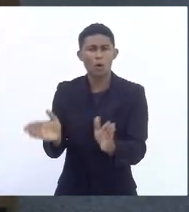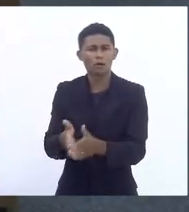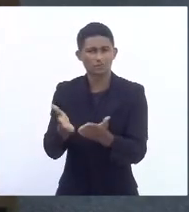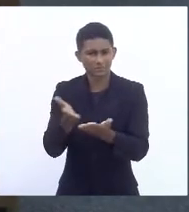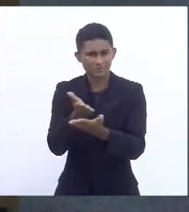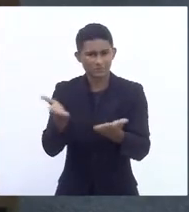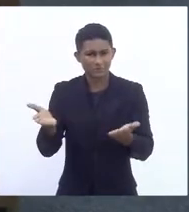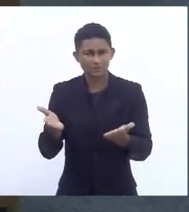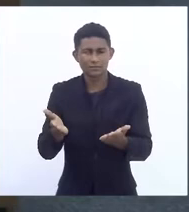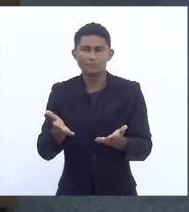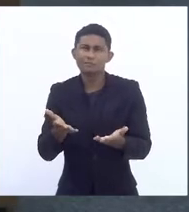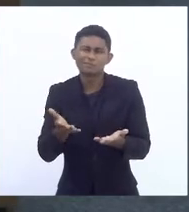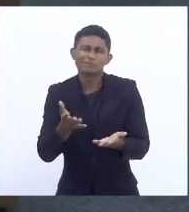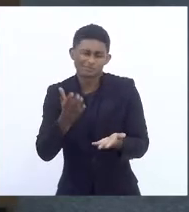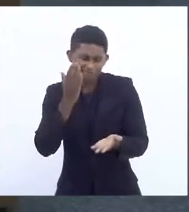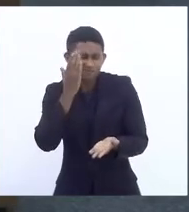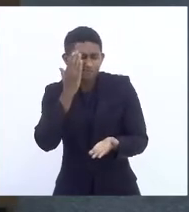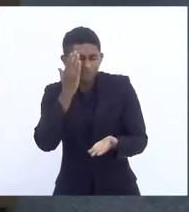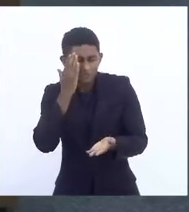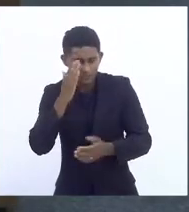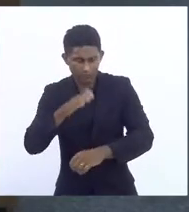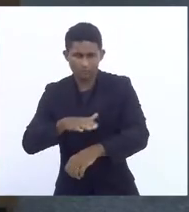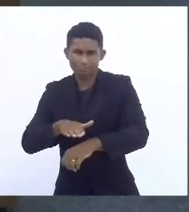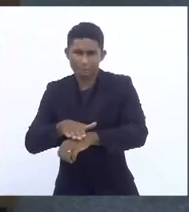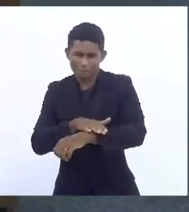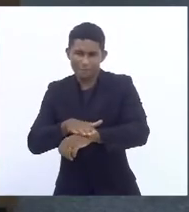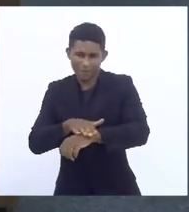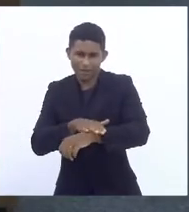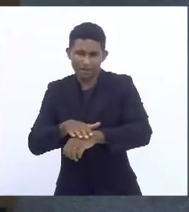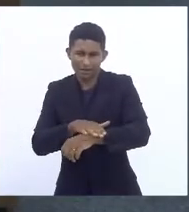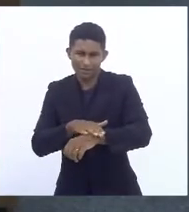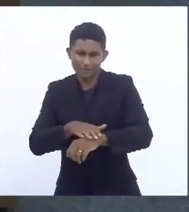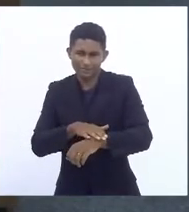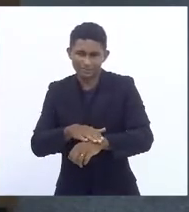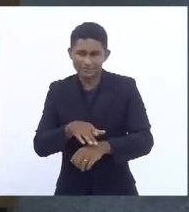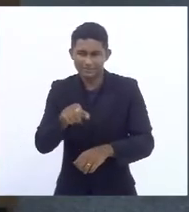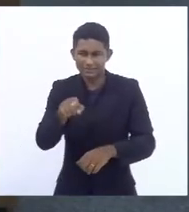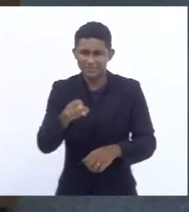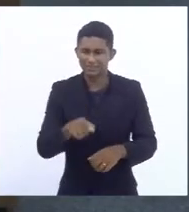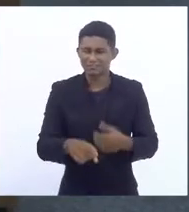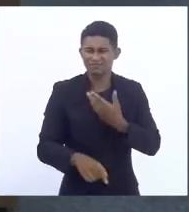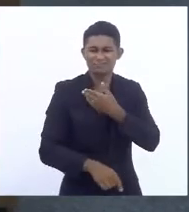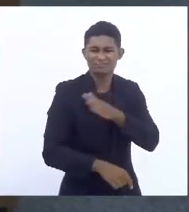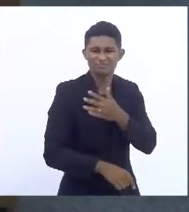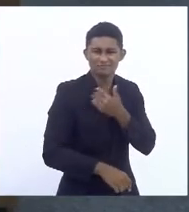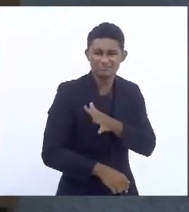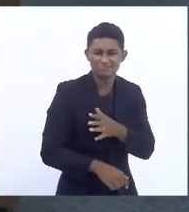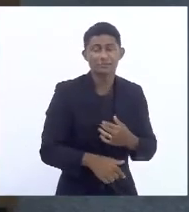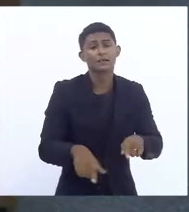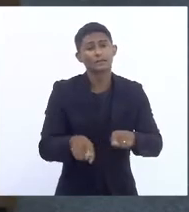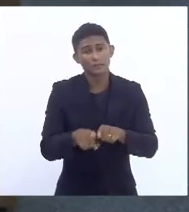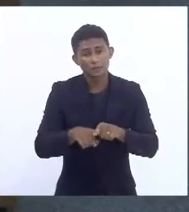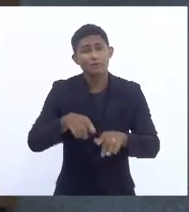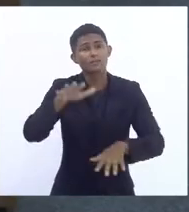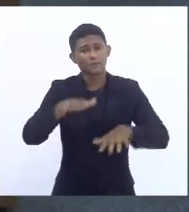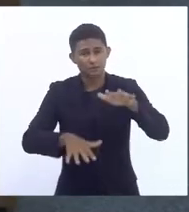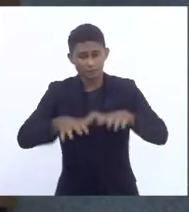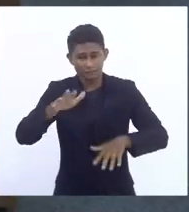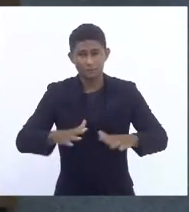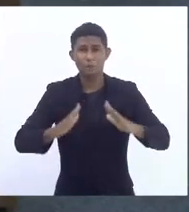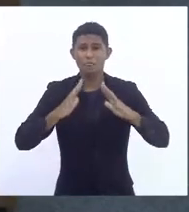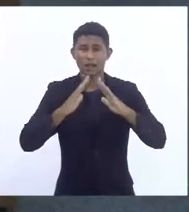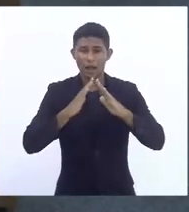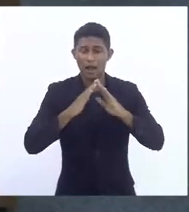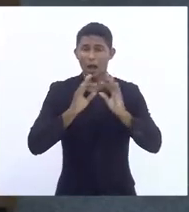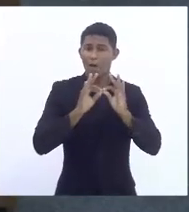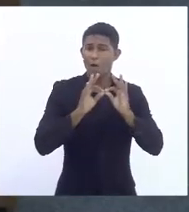da racialização dos corpos, ou mesmo por morarem em áreas distantes, cidades, bem como o presidente